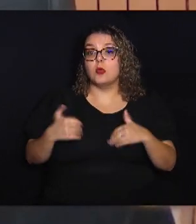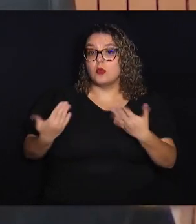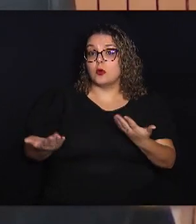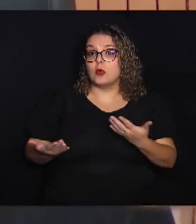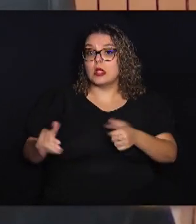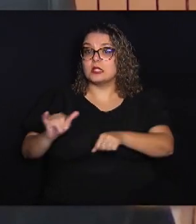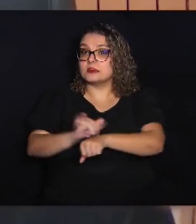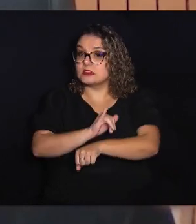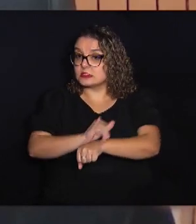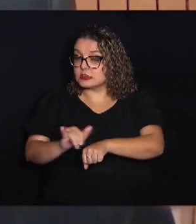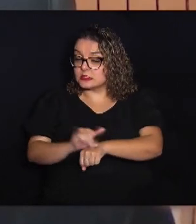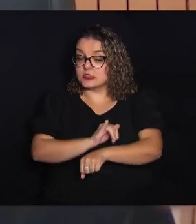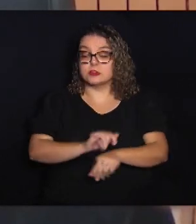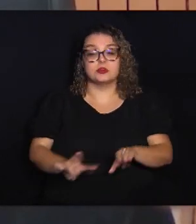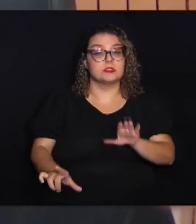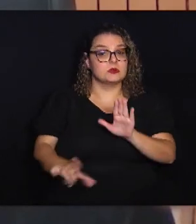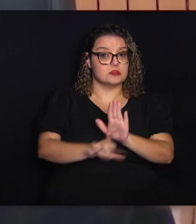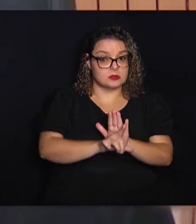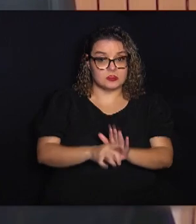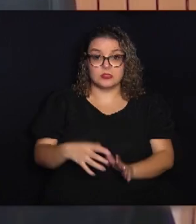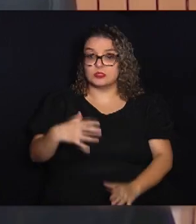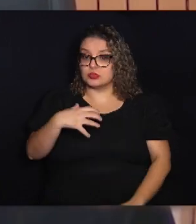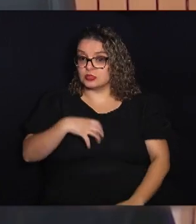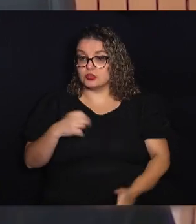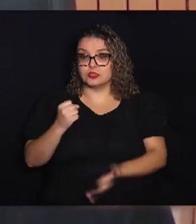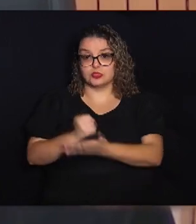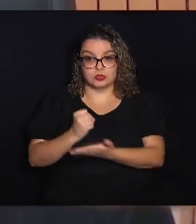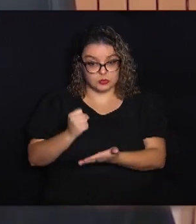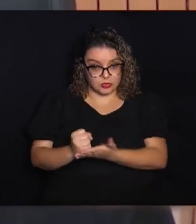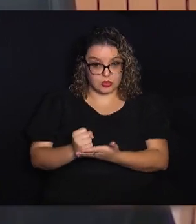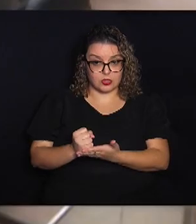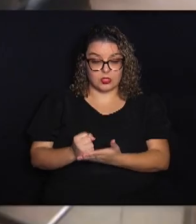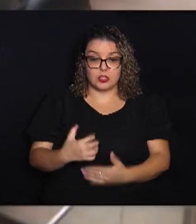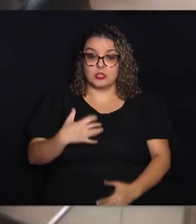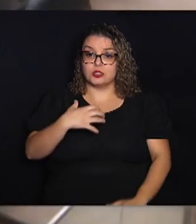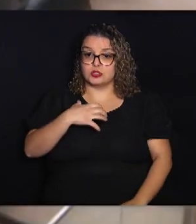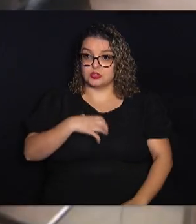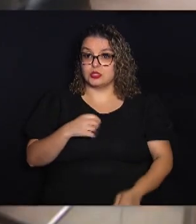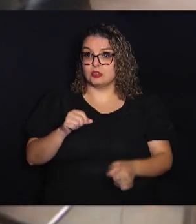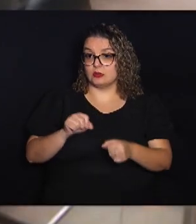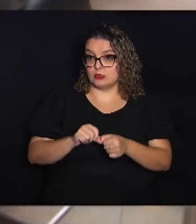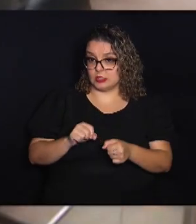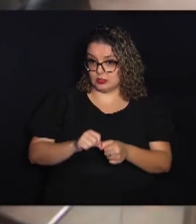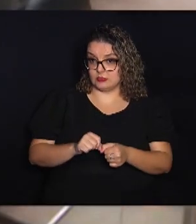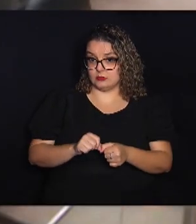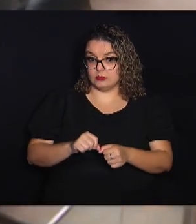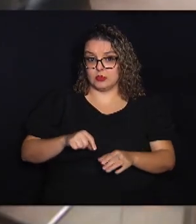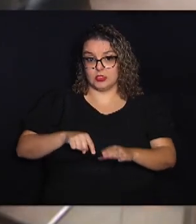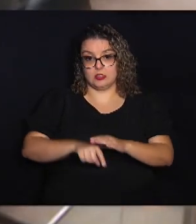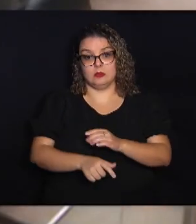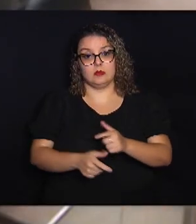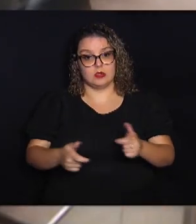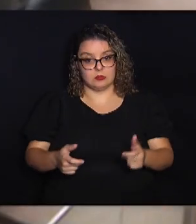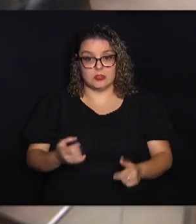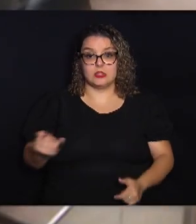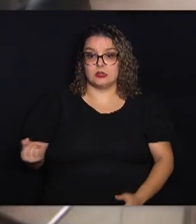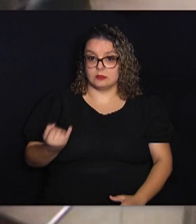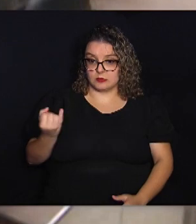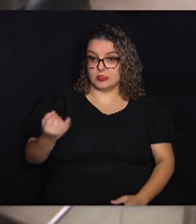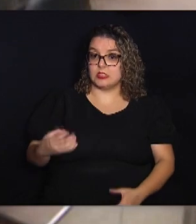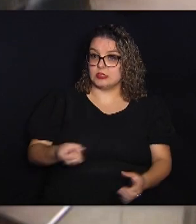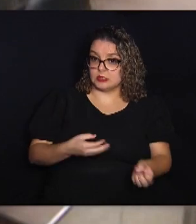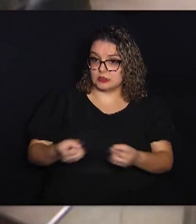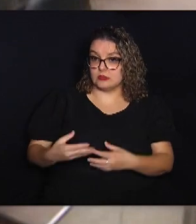instrumentos legais e meios de contratação e condições feitas para avançar nessa importante renovação